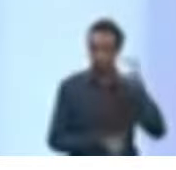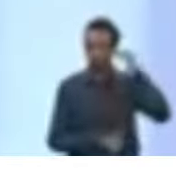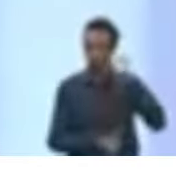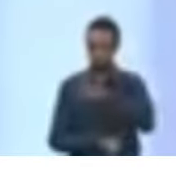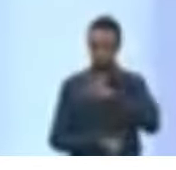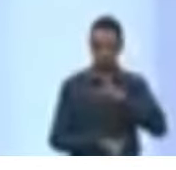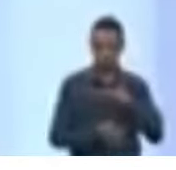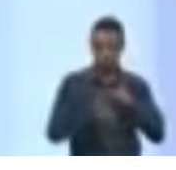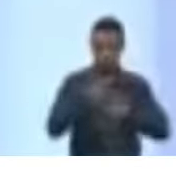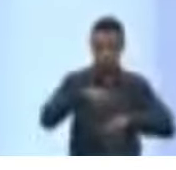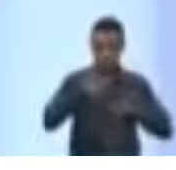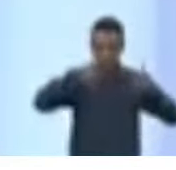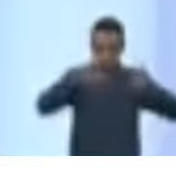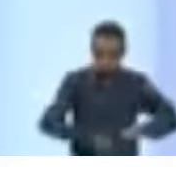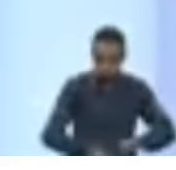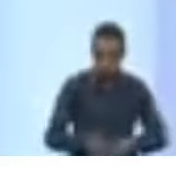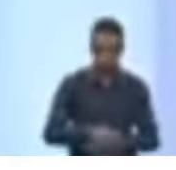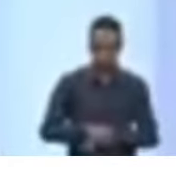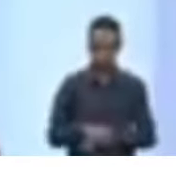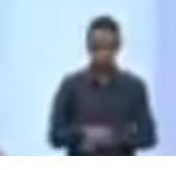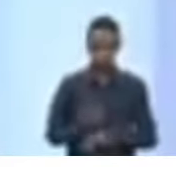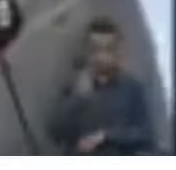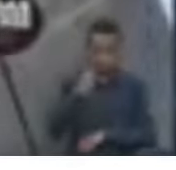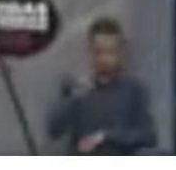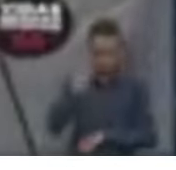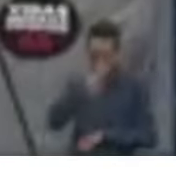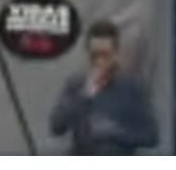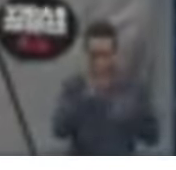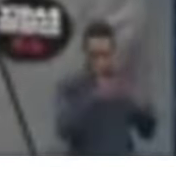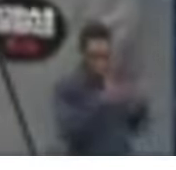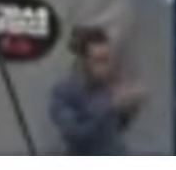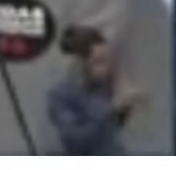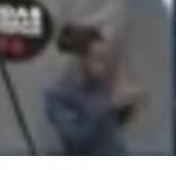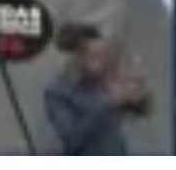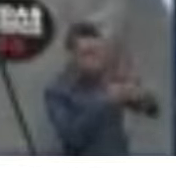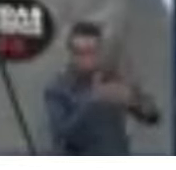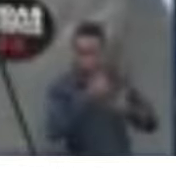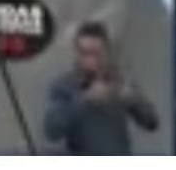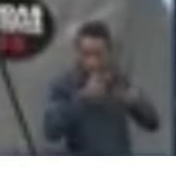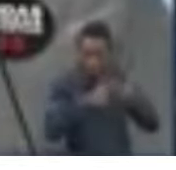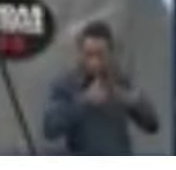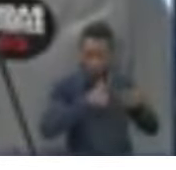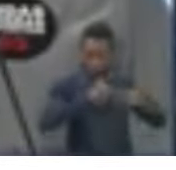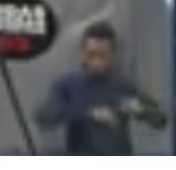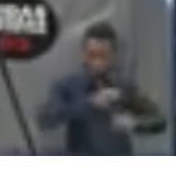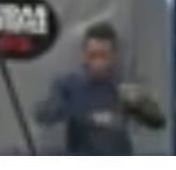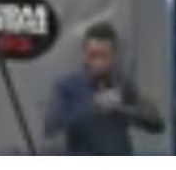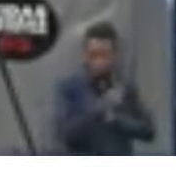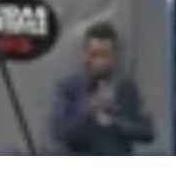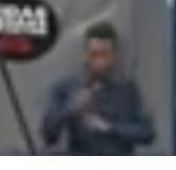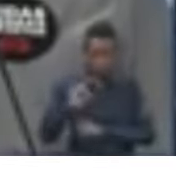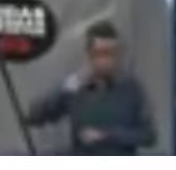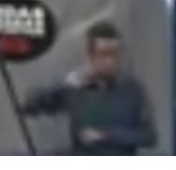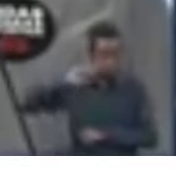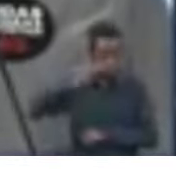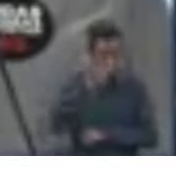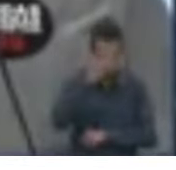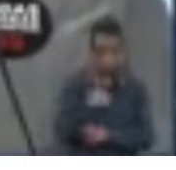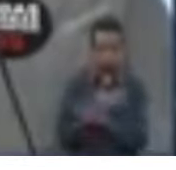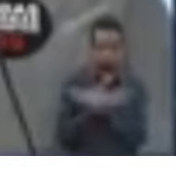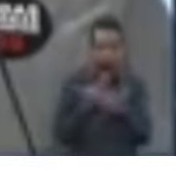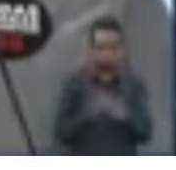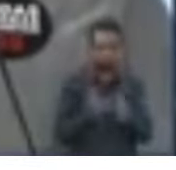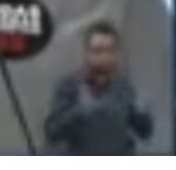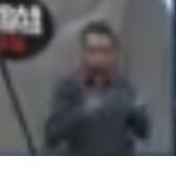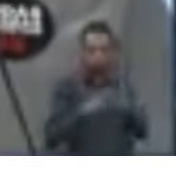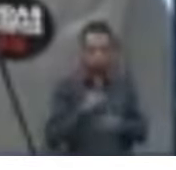país à falência. Deixou como legado a maior crise econômica do país, 12 milhões de desempregados. PT fez